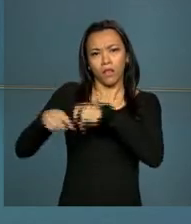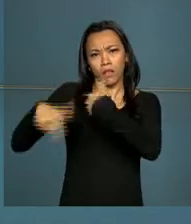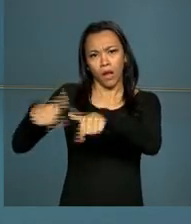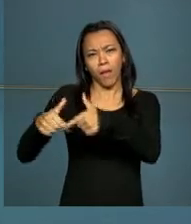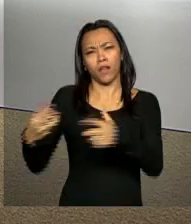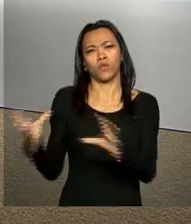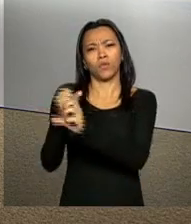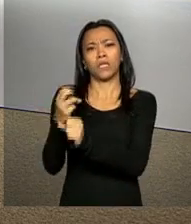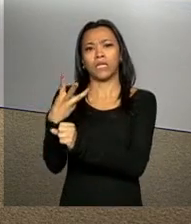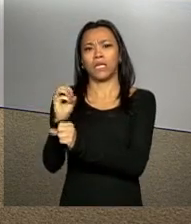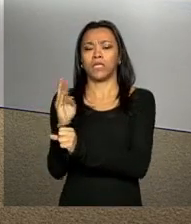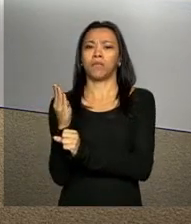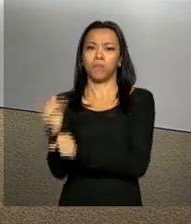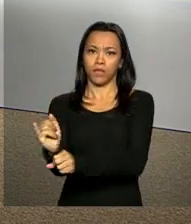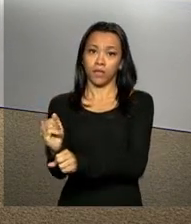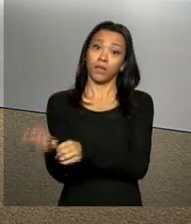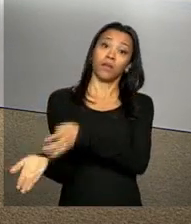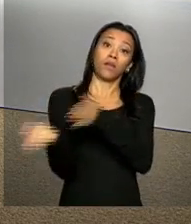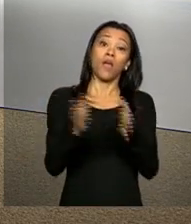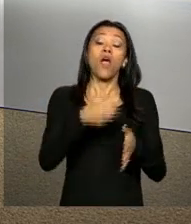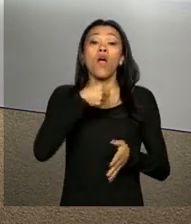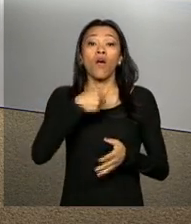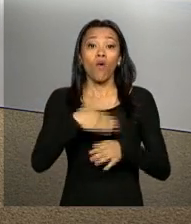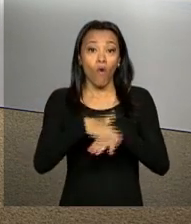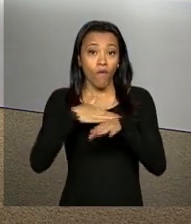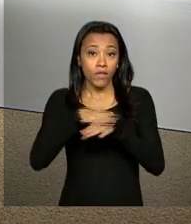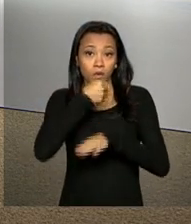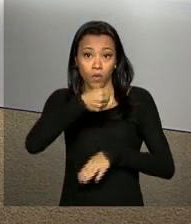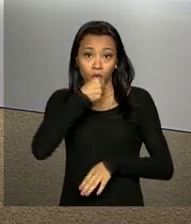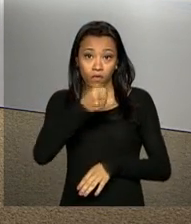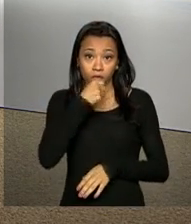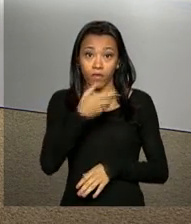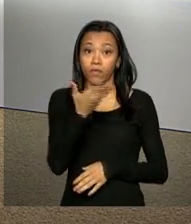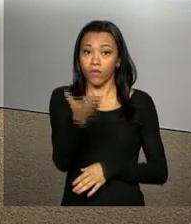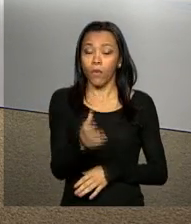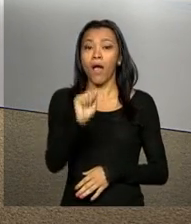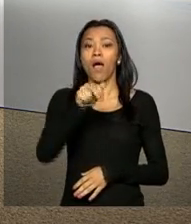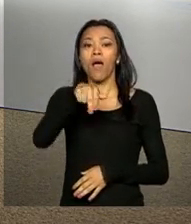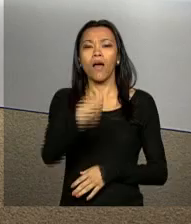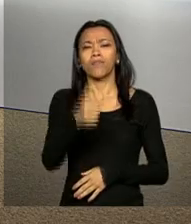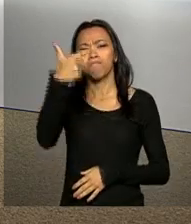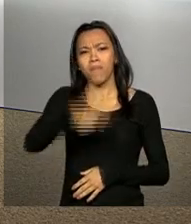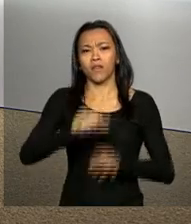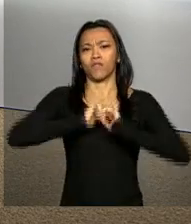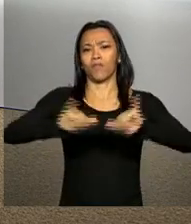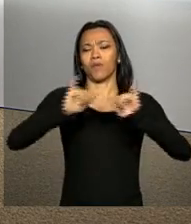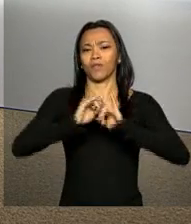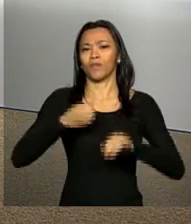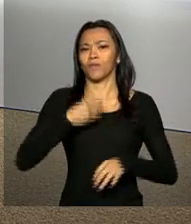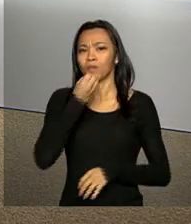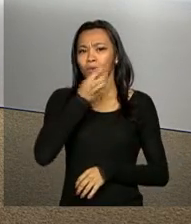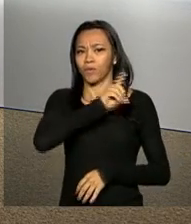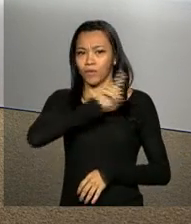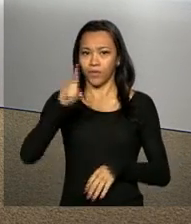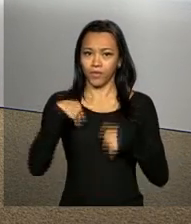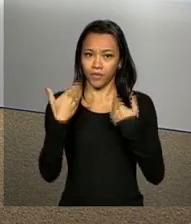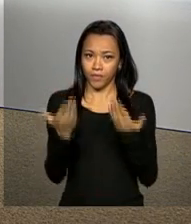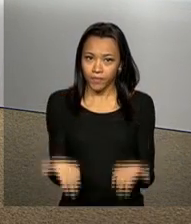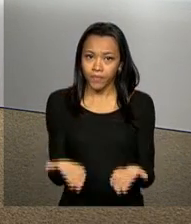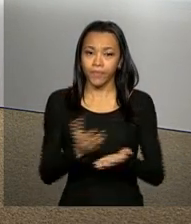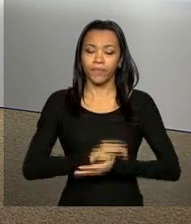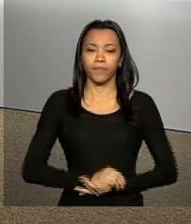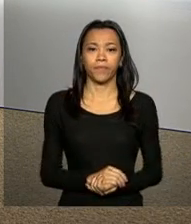30 bilhões. Nós vamos conversar ao vivo com a repórter Ana Gabriela Salles, que tem mais informações. Bom dia, Ana Gabriela.